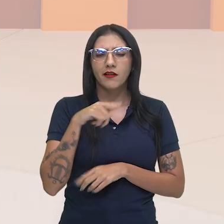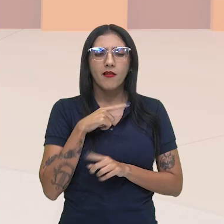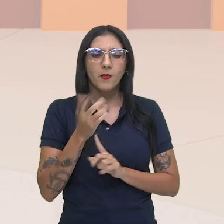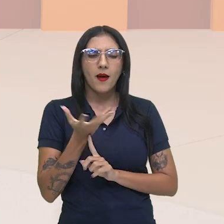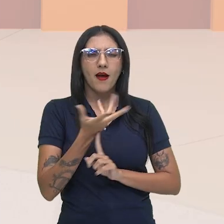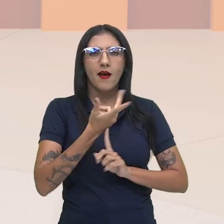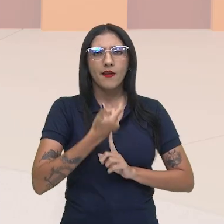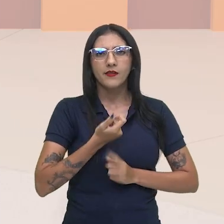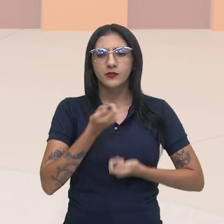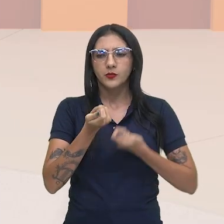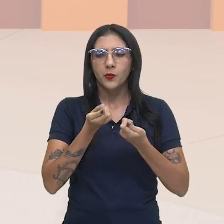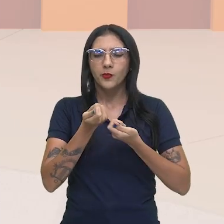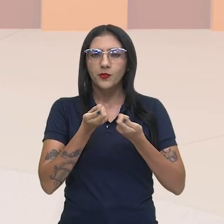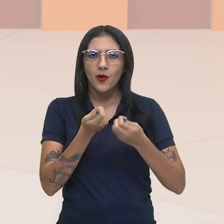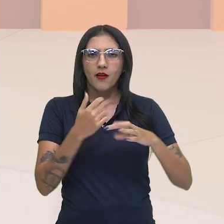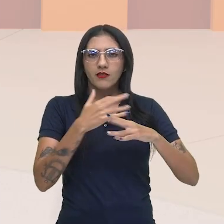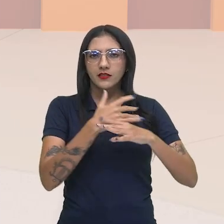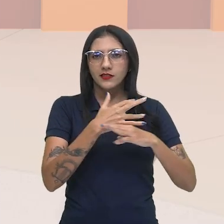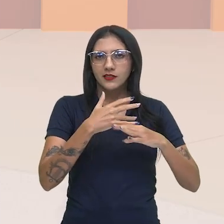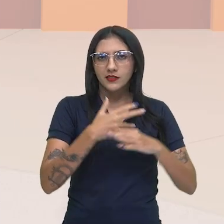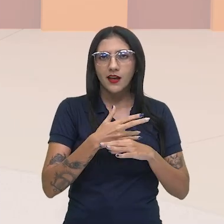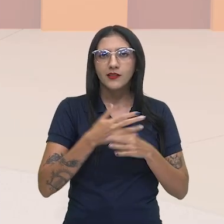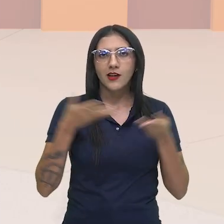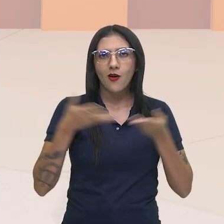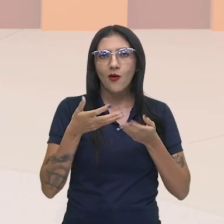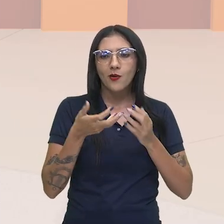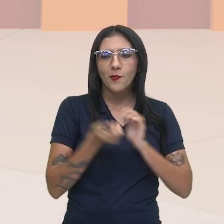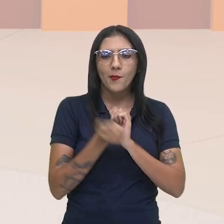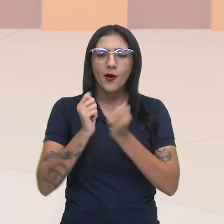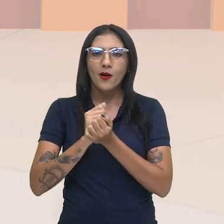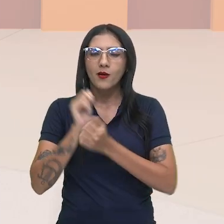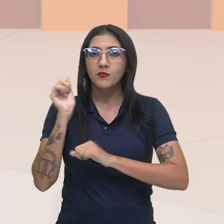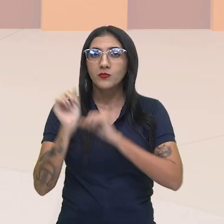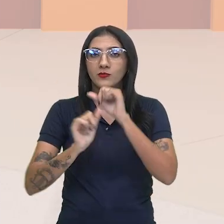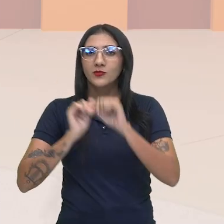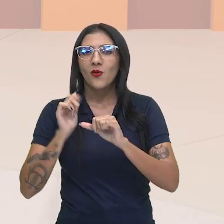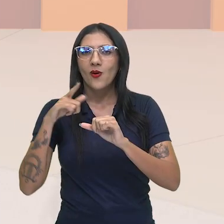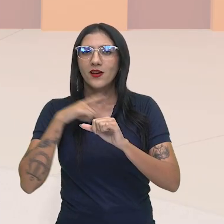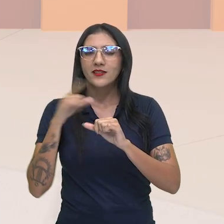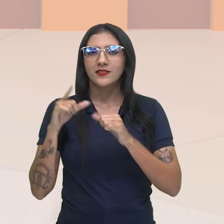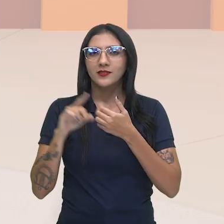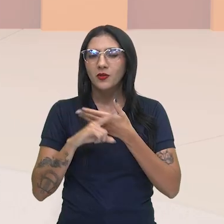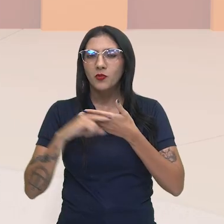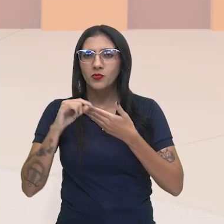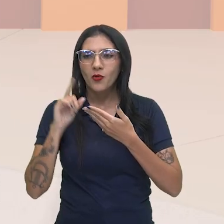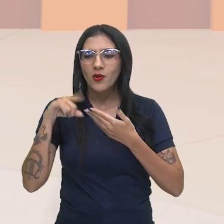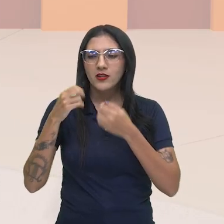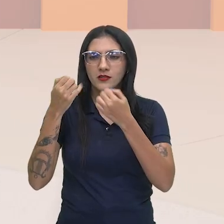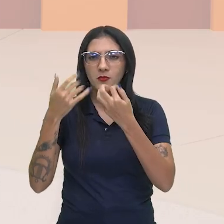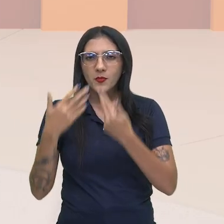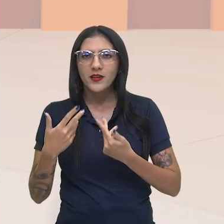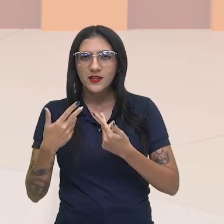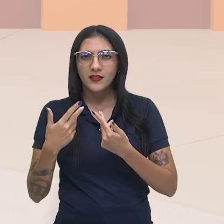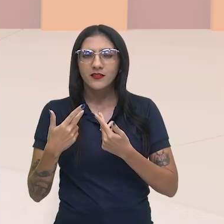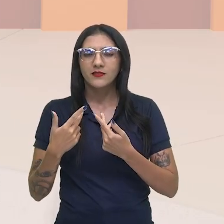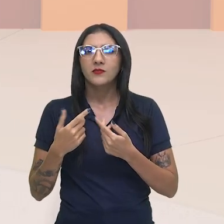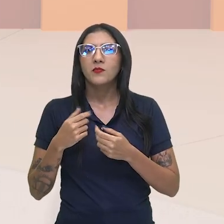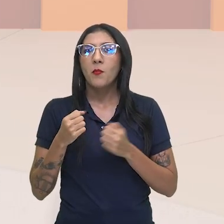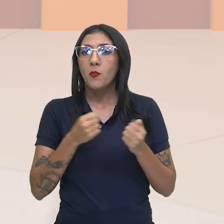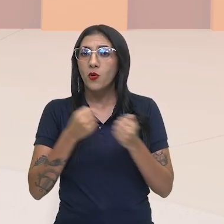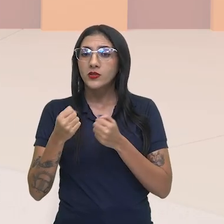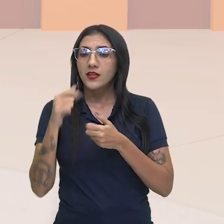governar a cidade, né? E aí cai nessas ideias de Norberto Bobbio aí. O poder econômico,